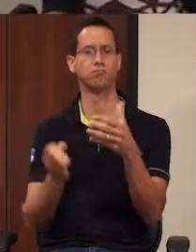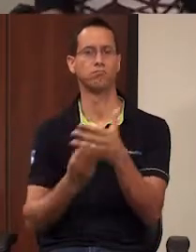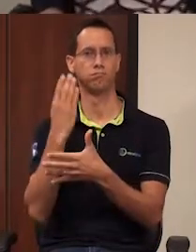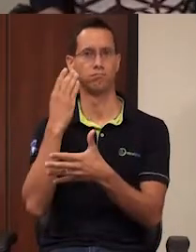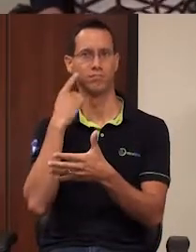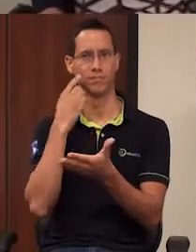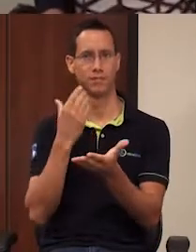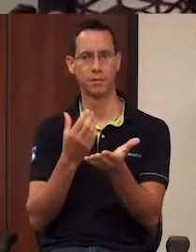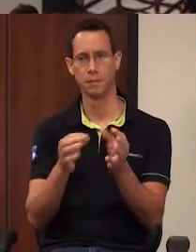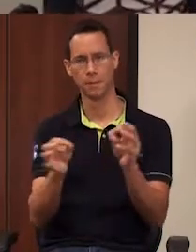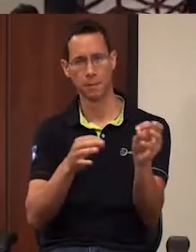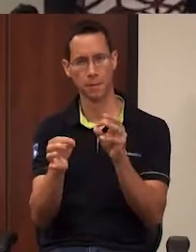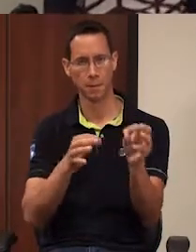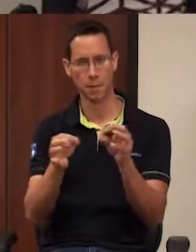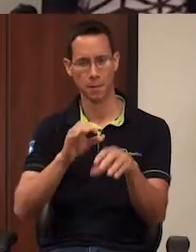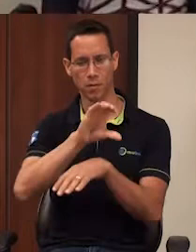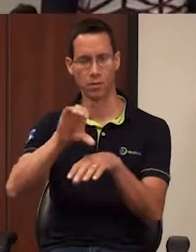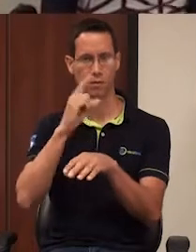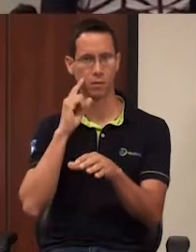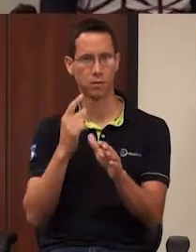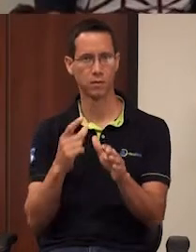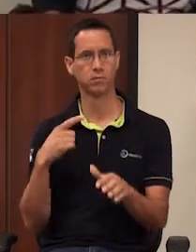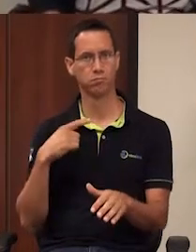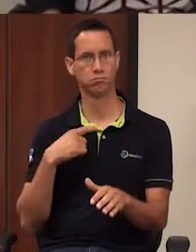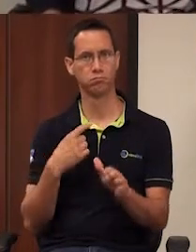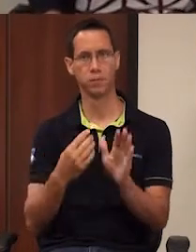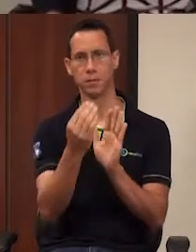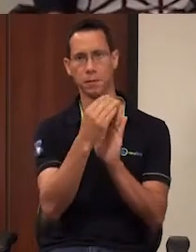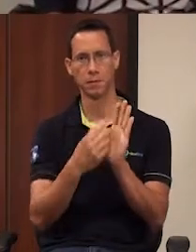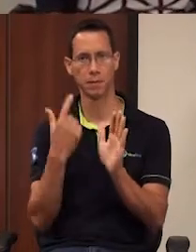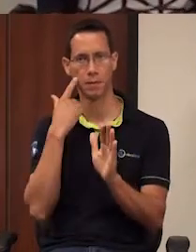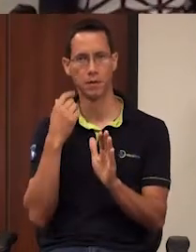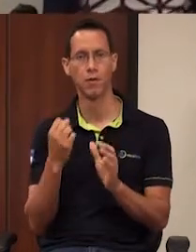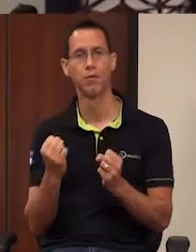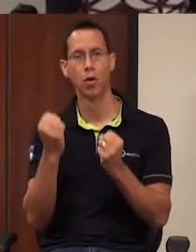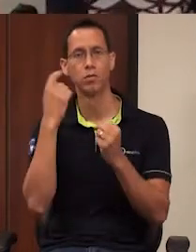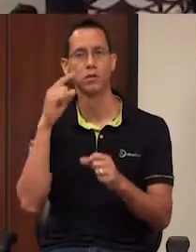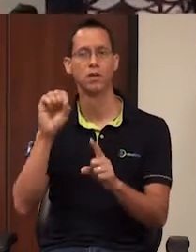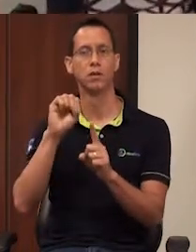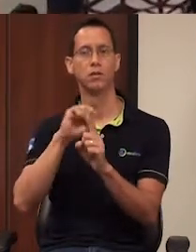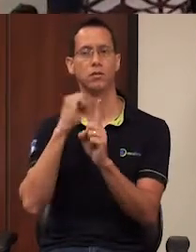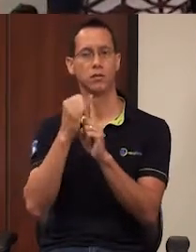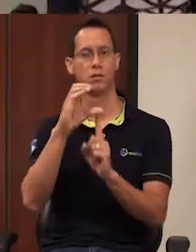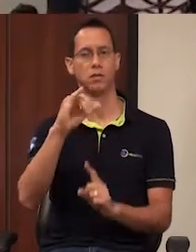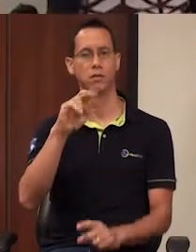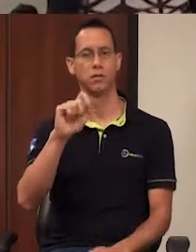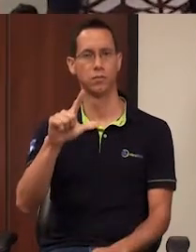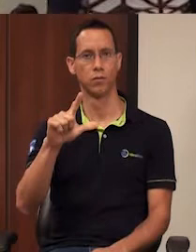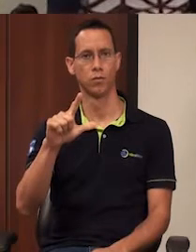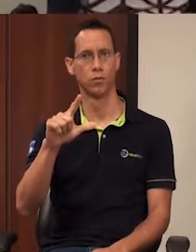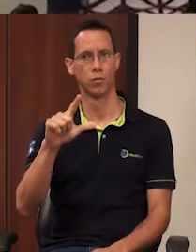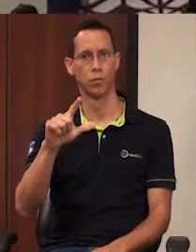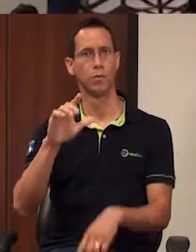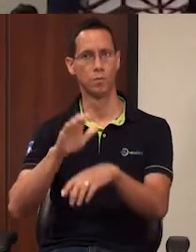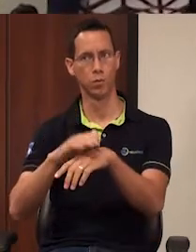que se desenhou a Convenção, houve um lobby muito forte, primeiro da sociedade civil, porque essa Convenção é fruto do